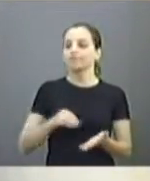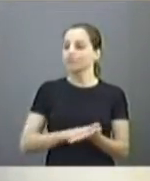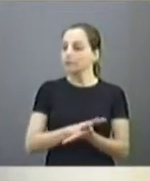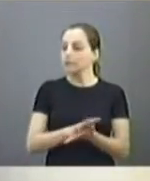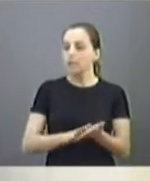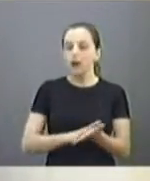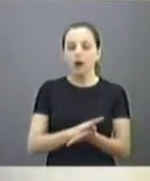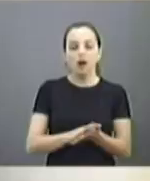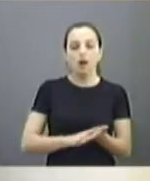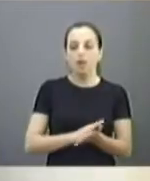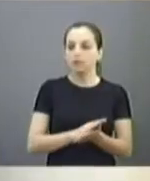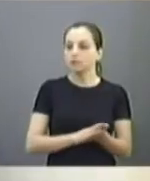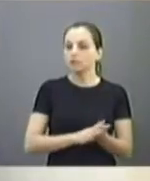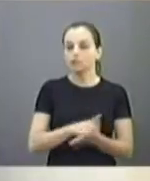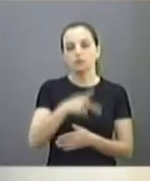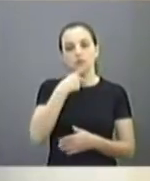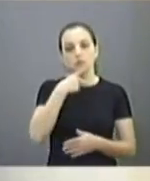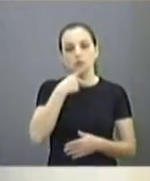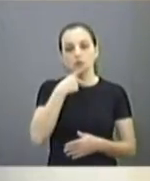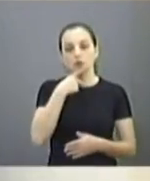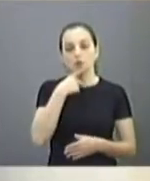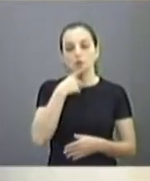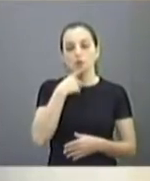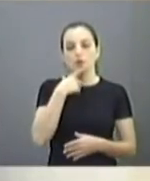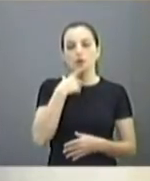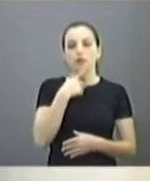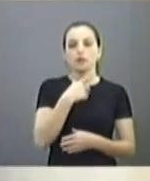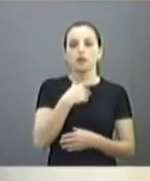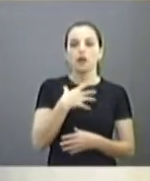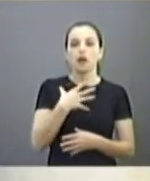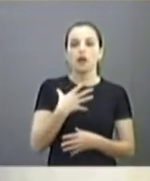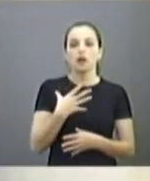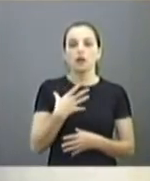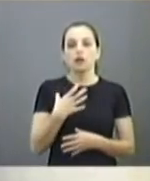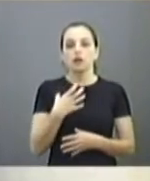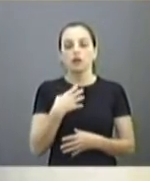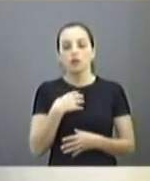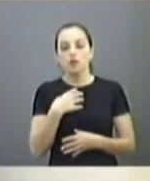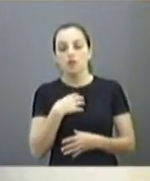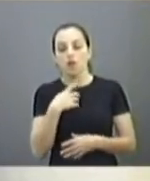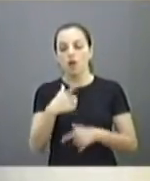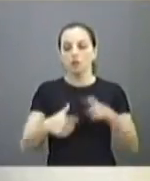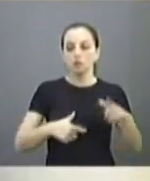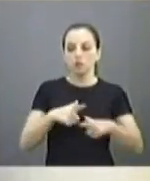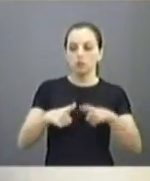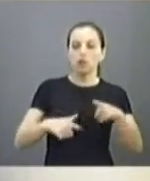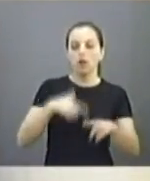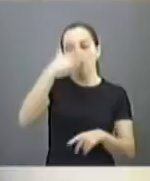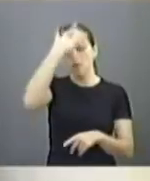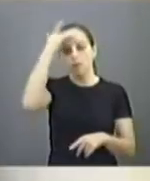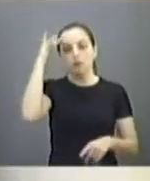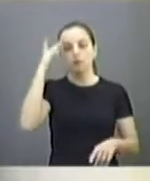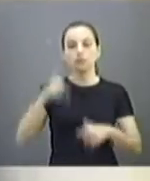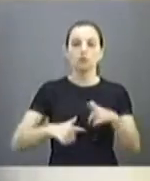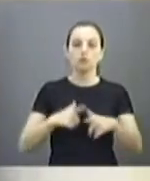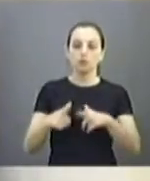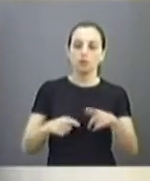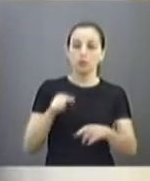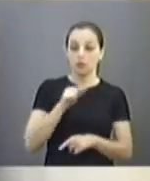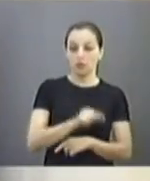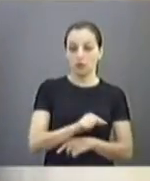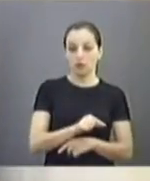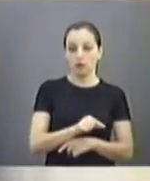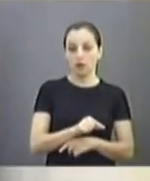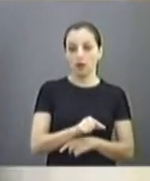política para dar condições de trabalho para aqueles servidores que atuam na Fundação Casa. E a minha